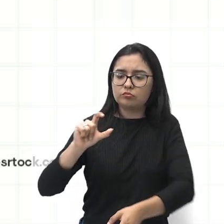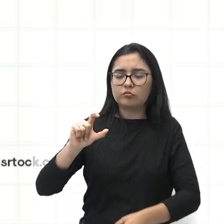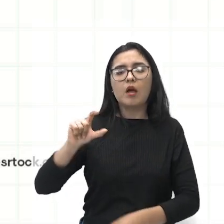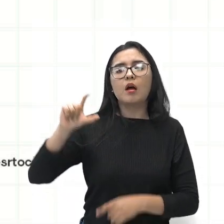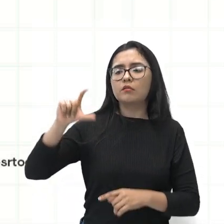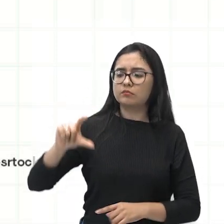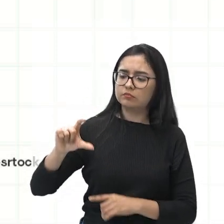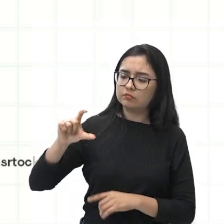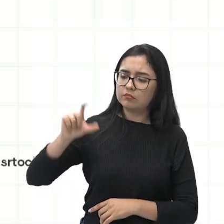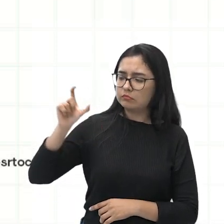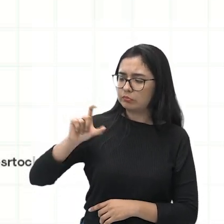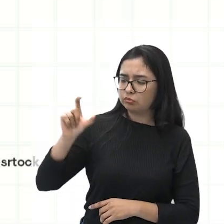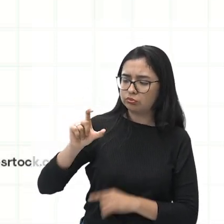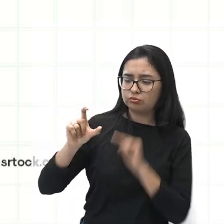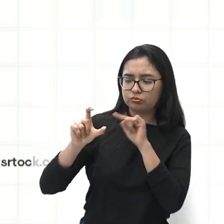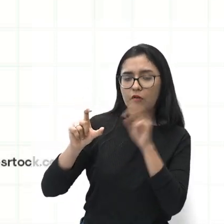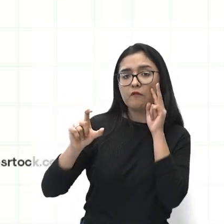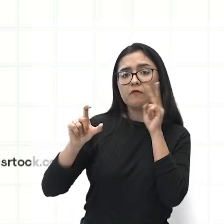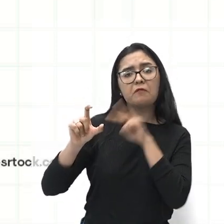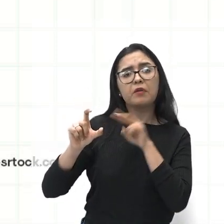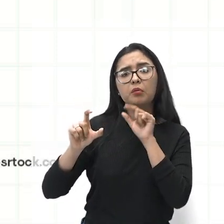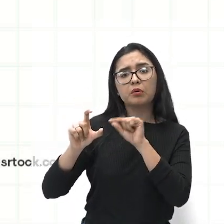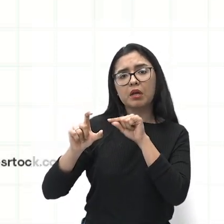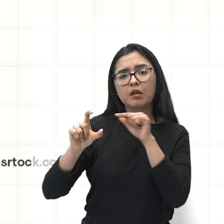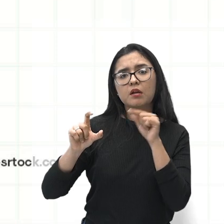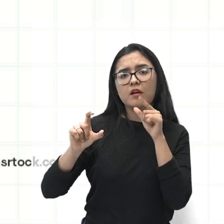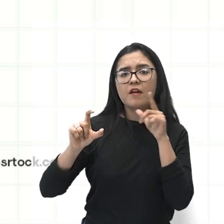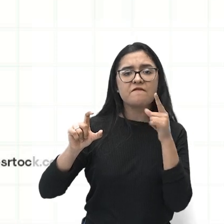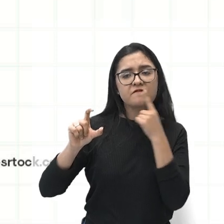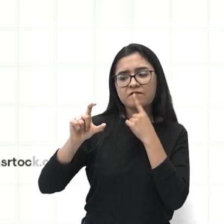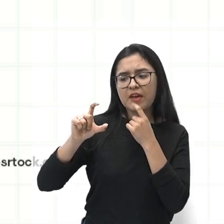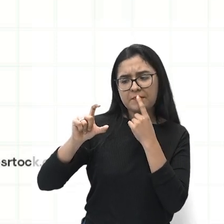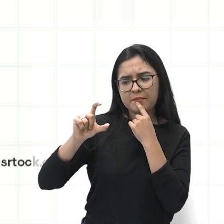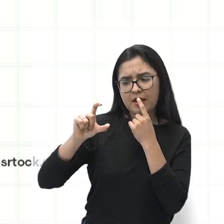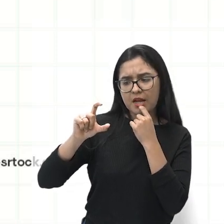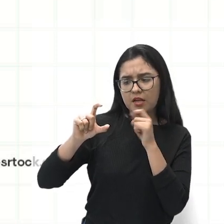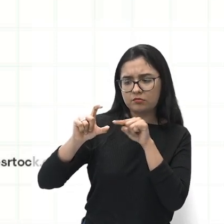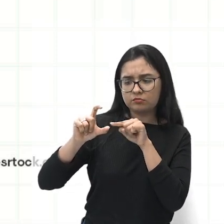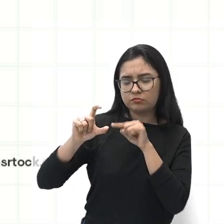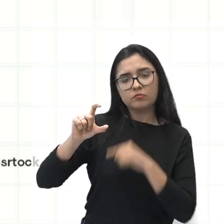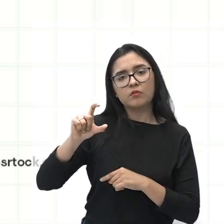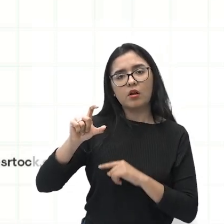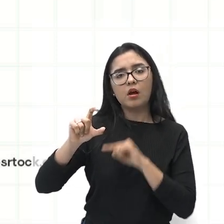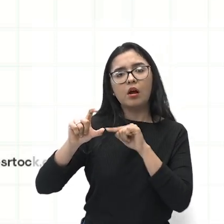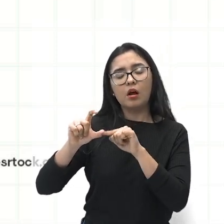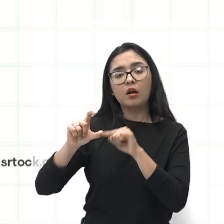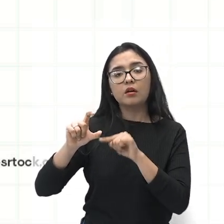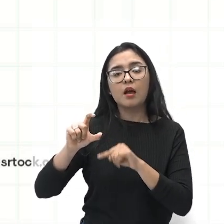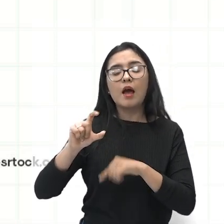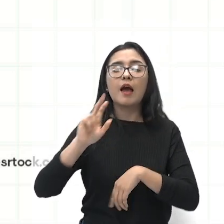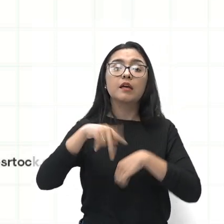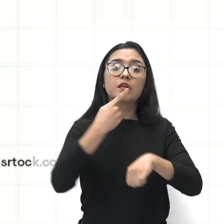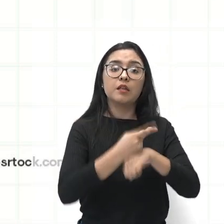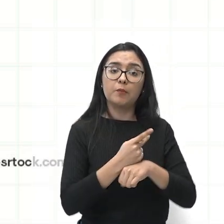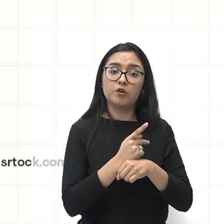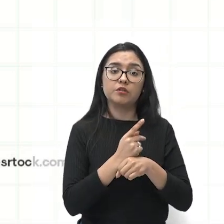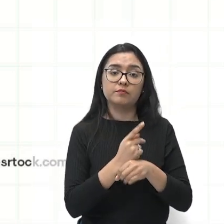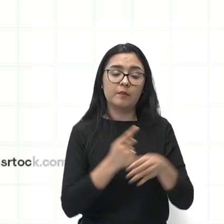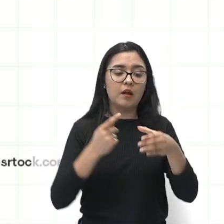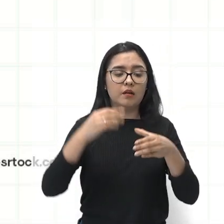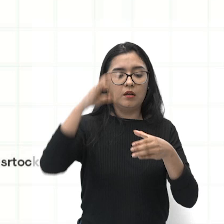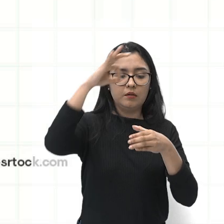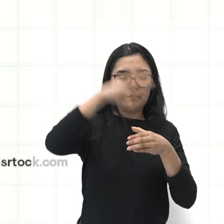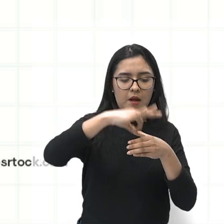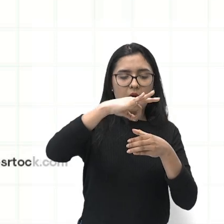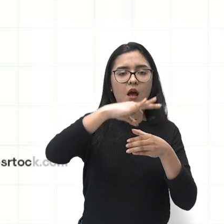sangue, lá você vê apenas o líquido vermelho, que ao ir para a centrifugação, que é